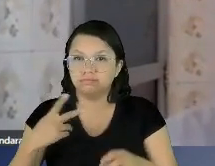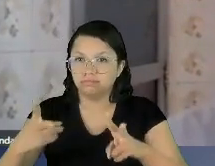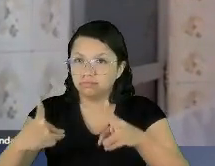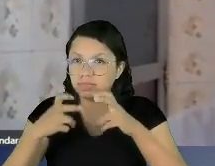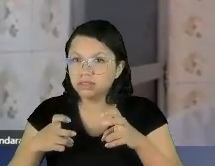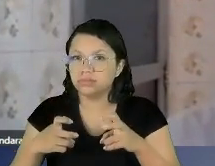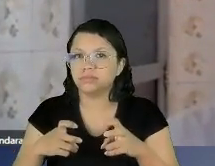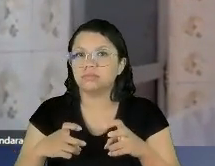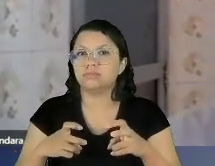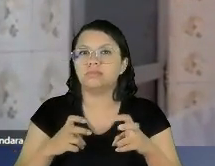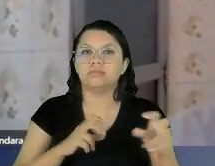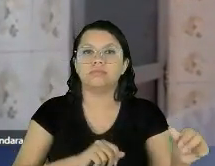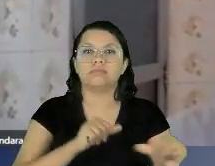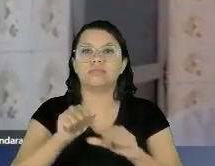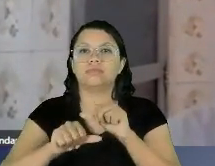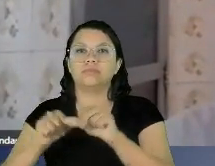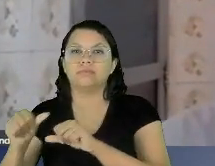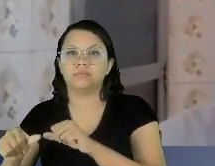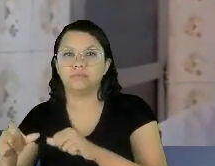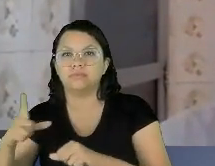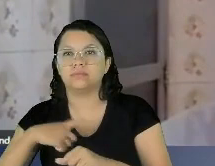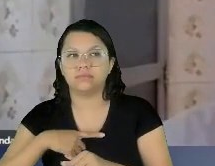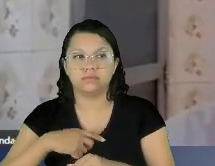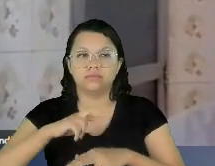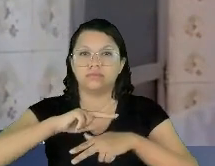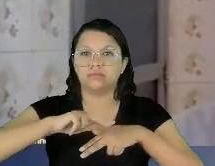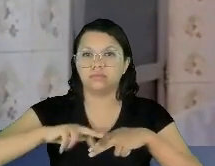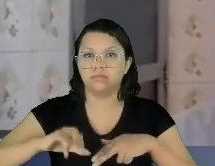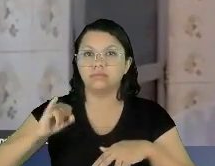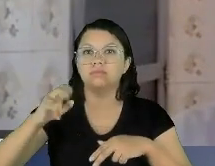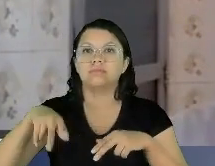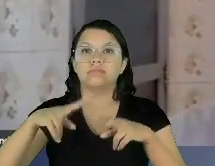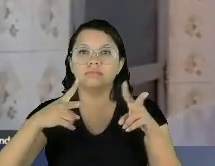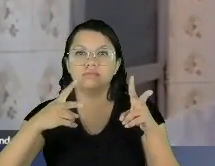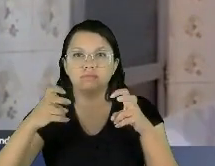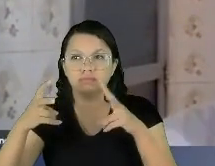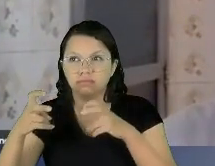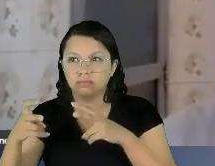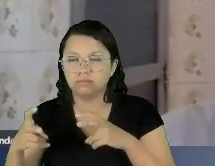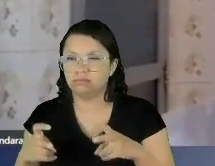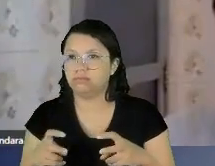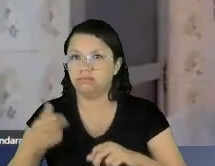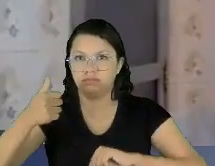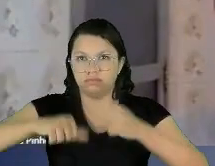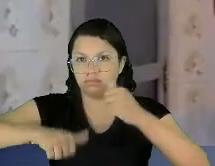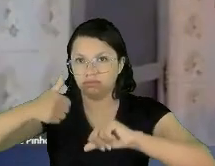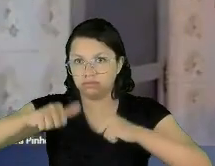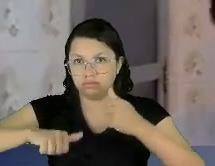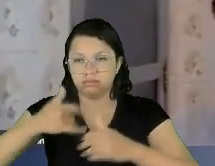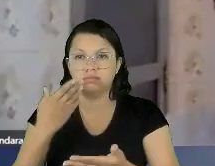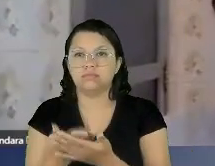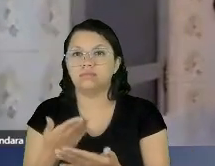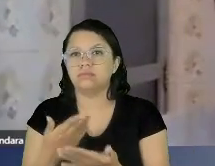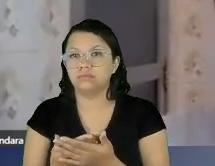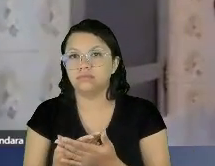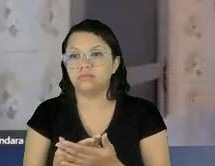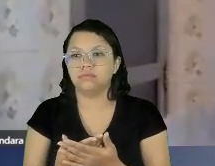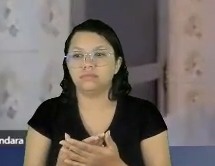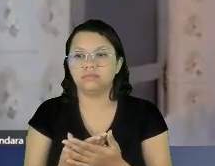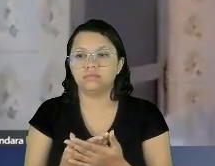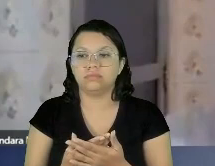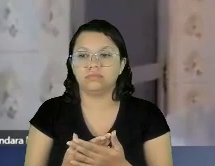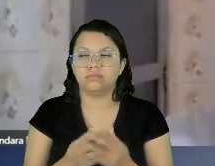né? Da gente perceber que os deslocamentos, eles têm gênero. Se a gente for analisar, por exemplo, o